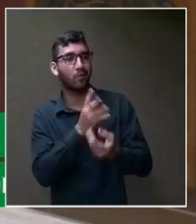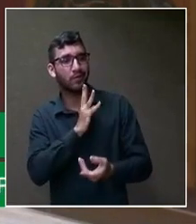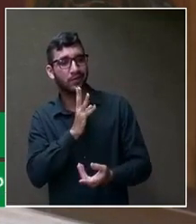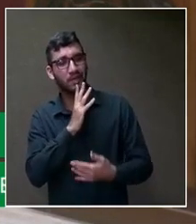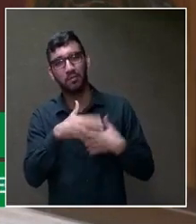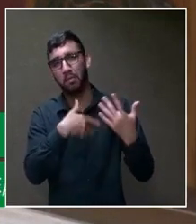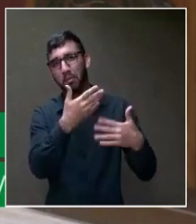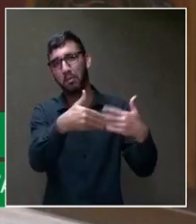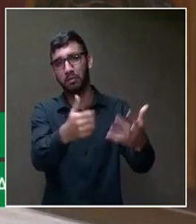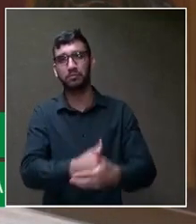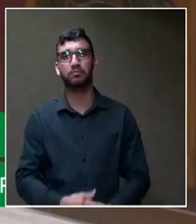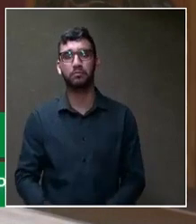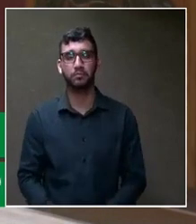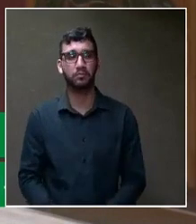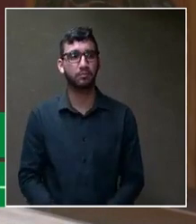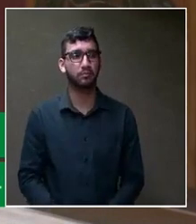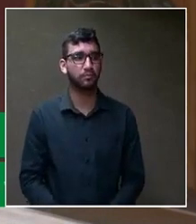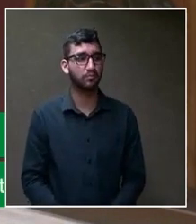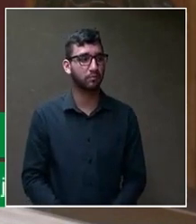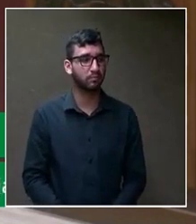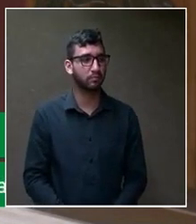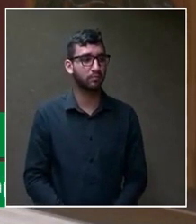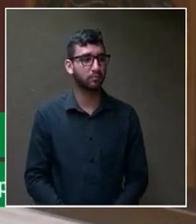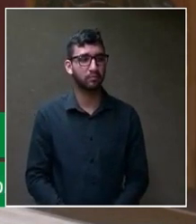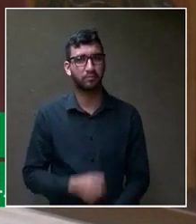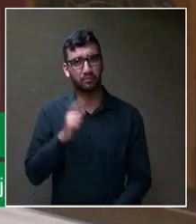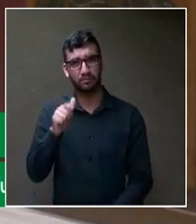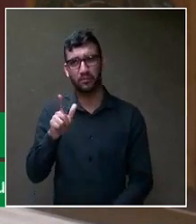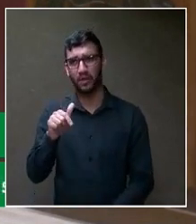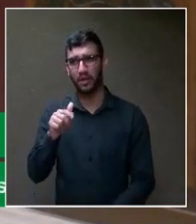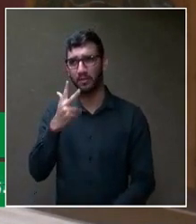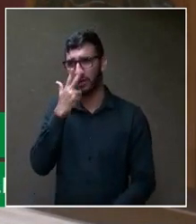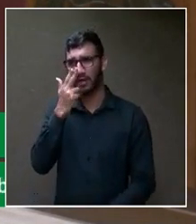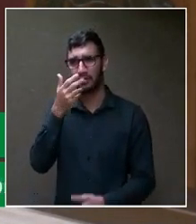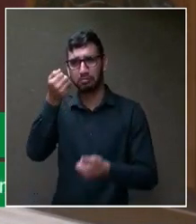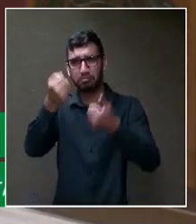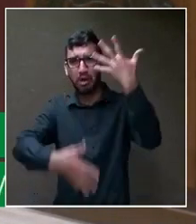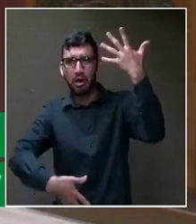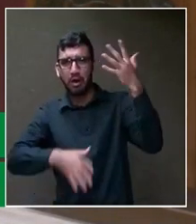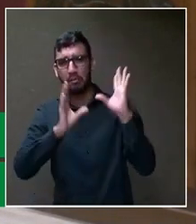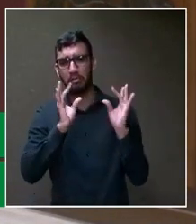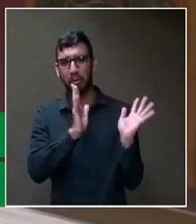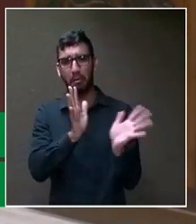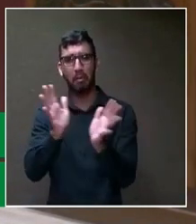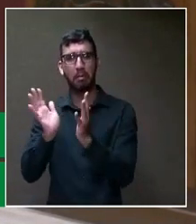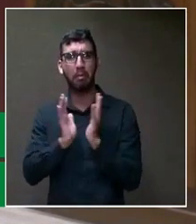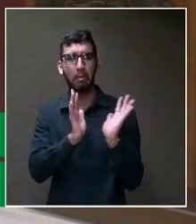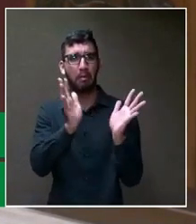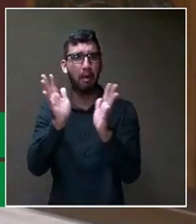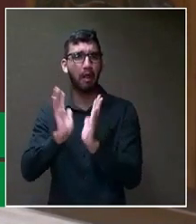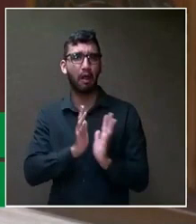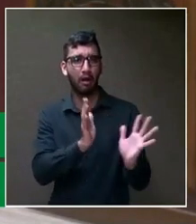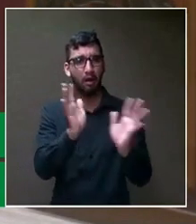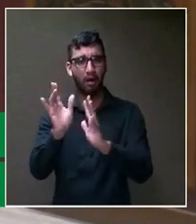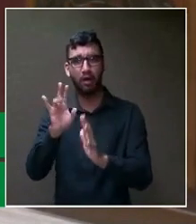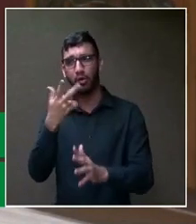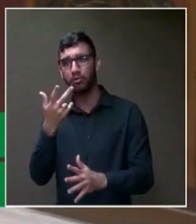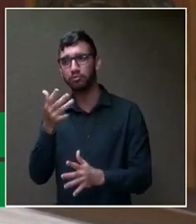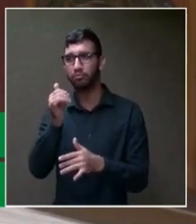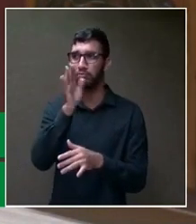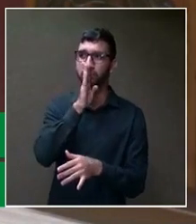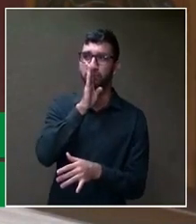essas coisas. Ah, repetindo, né? É. E ele era de muitas palavras, poucas palavras, mais sério,